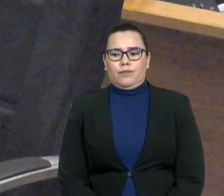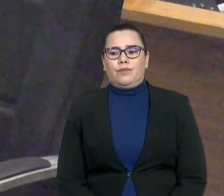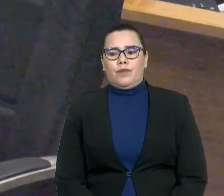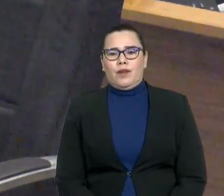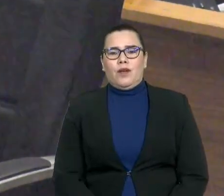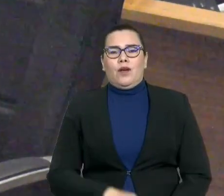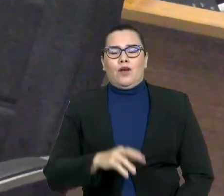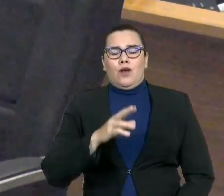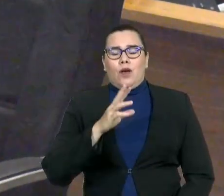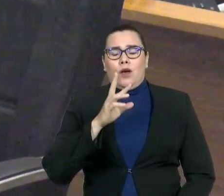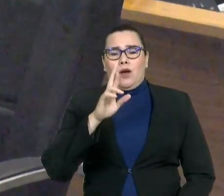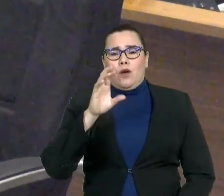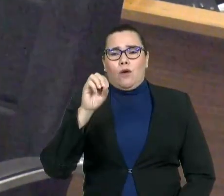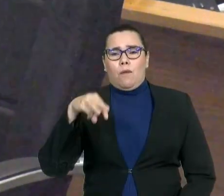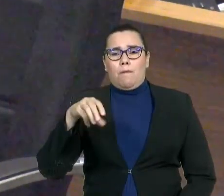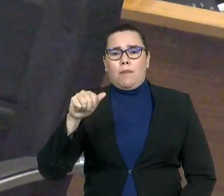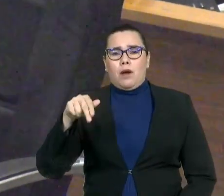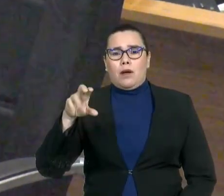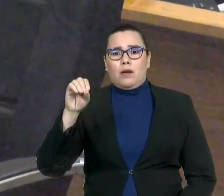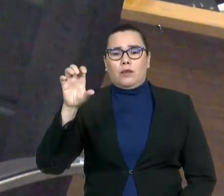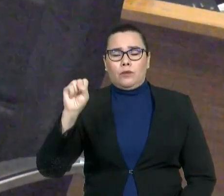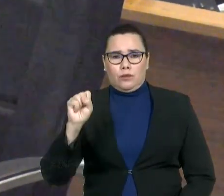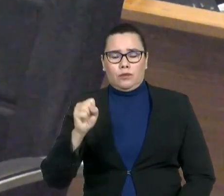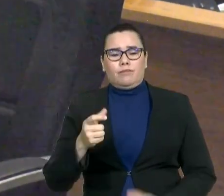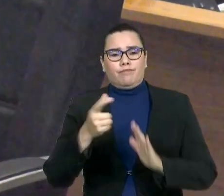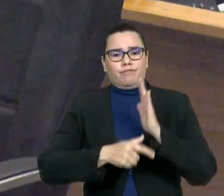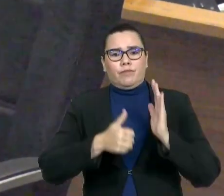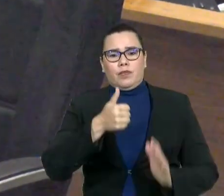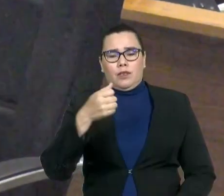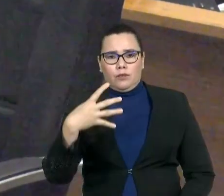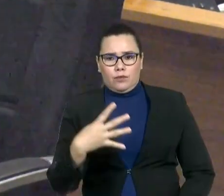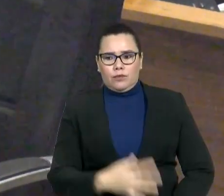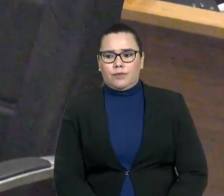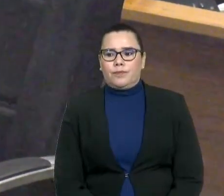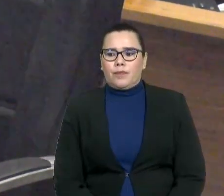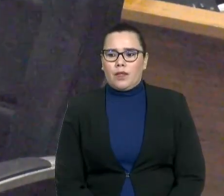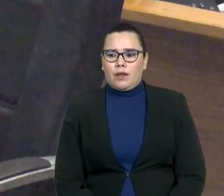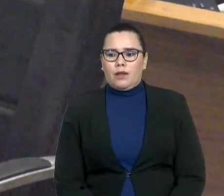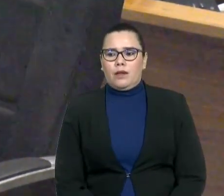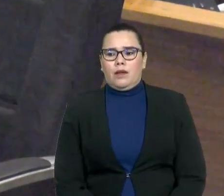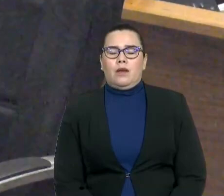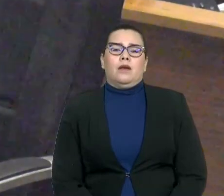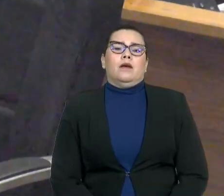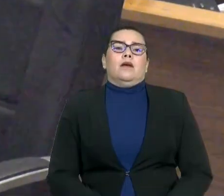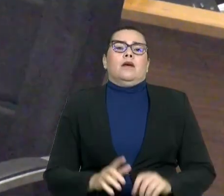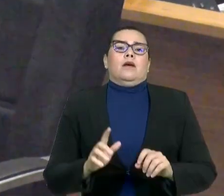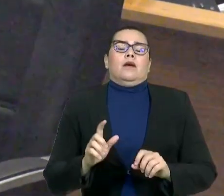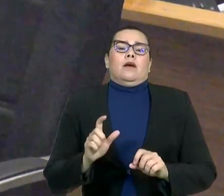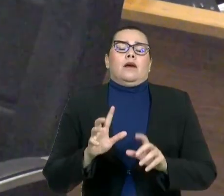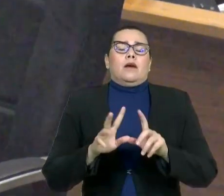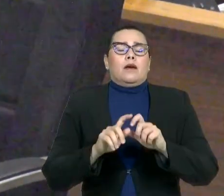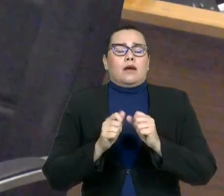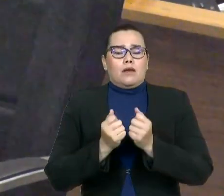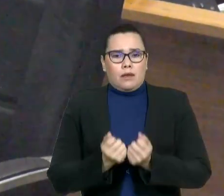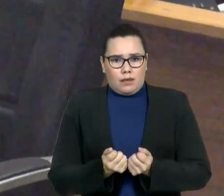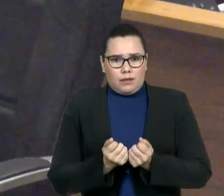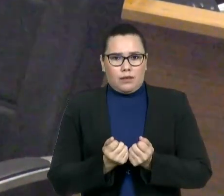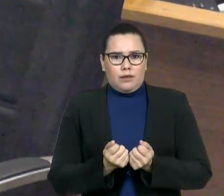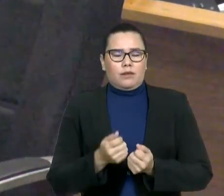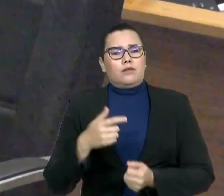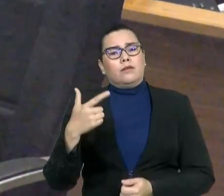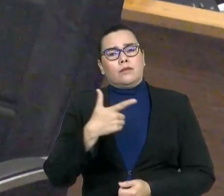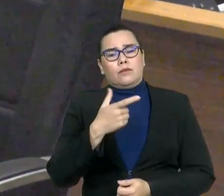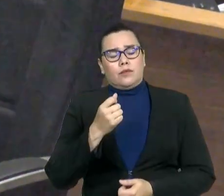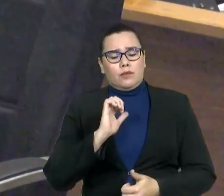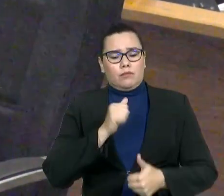honra e glória do Senhor. Ata da 44ª sessão ordinária da primeira sessão legislativa da 20ª legislatura